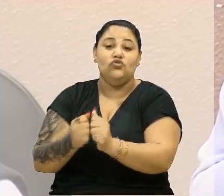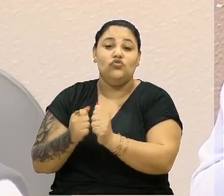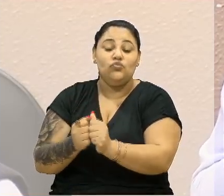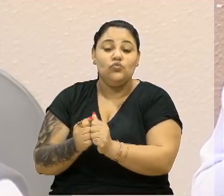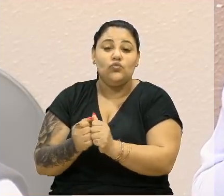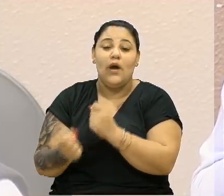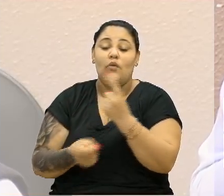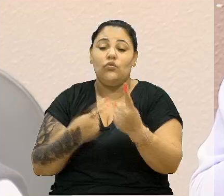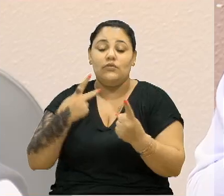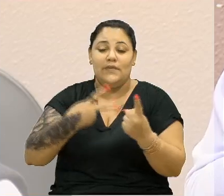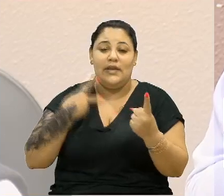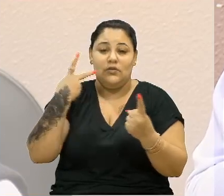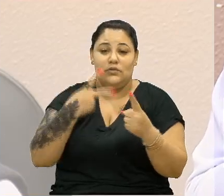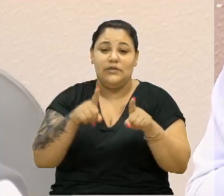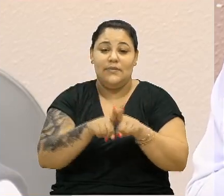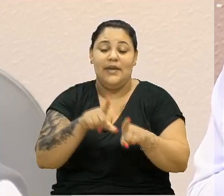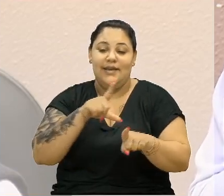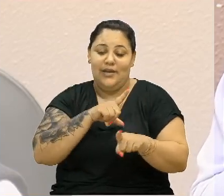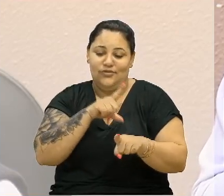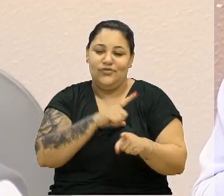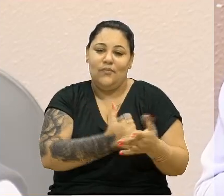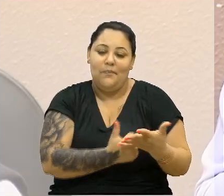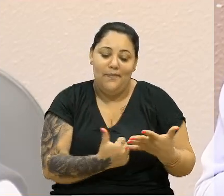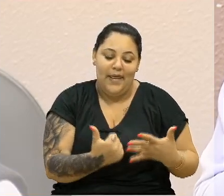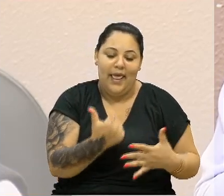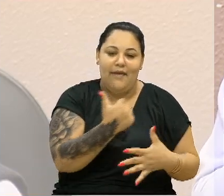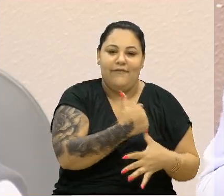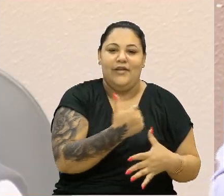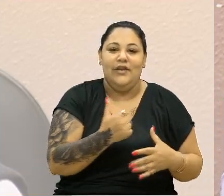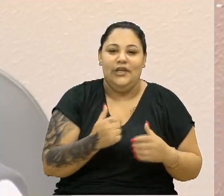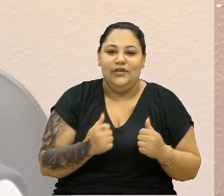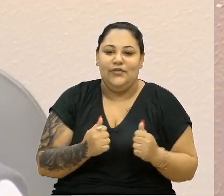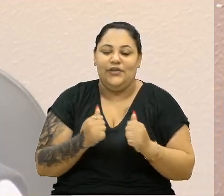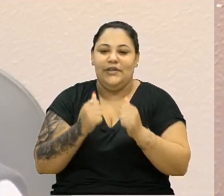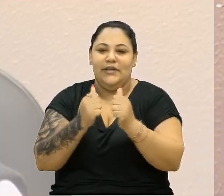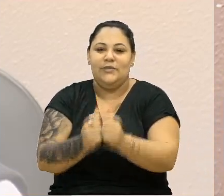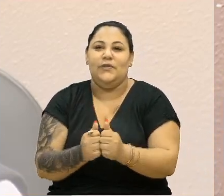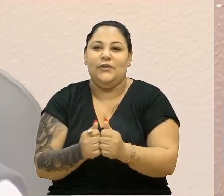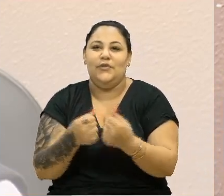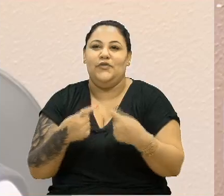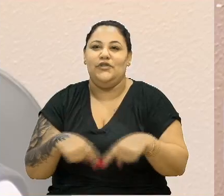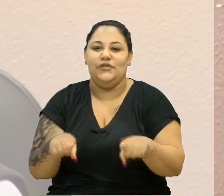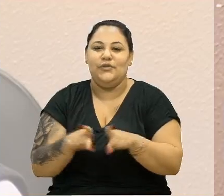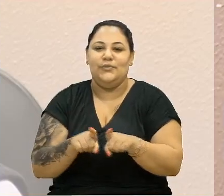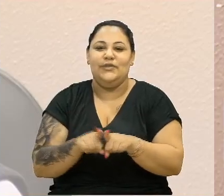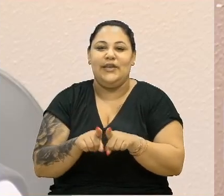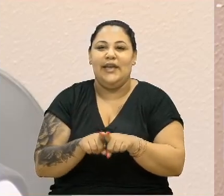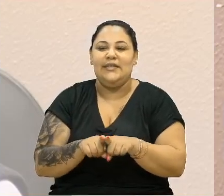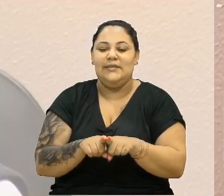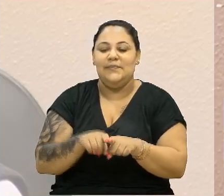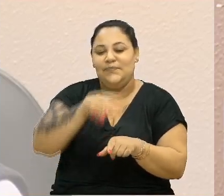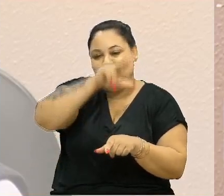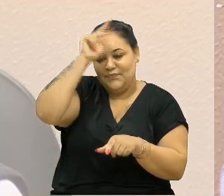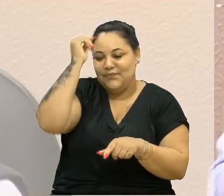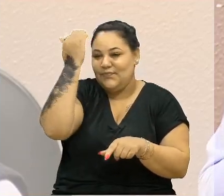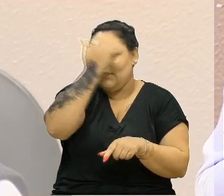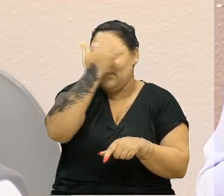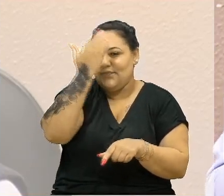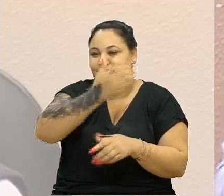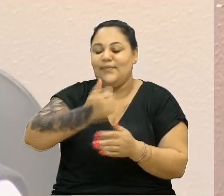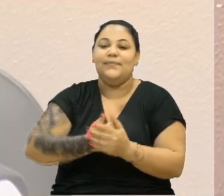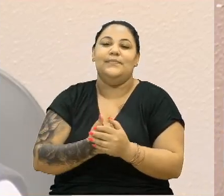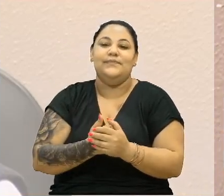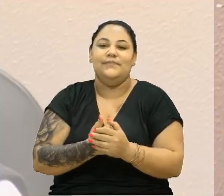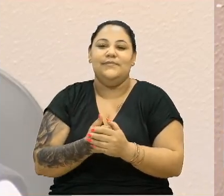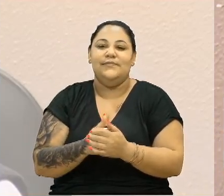nós vereadores, e eu tive o privilégio de estar junto com o prefeito Adiló naquela agenda que fizemos em Brasília, de a gente